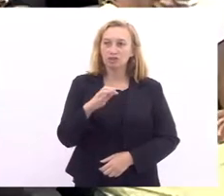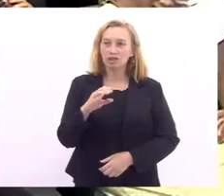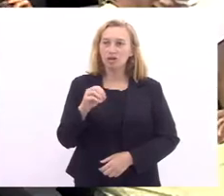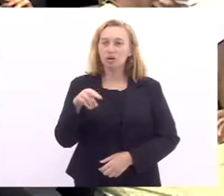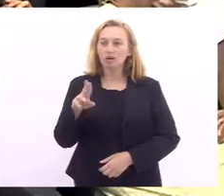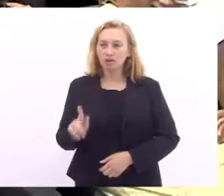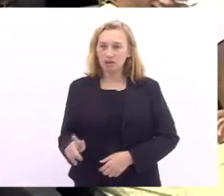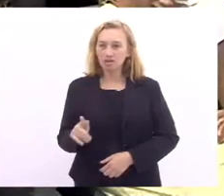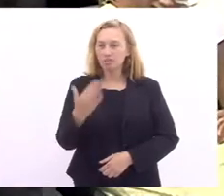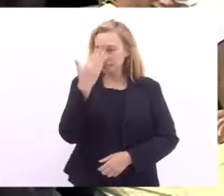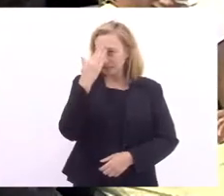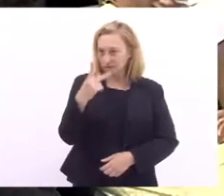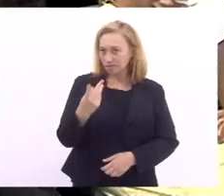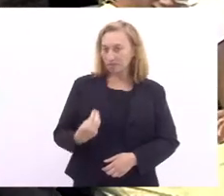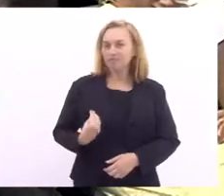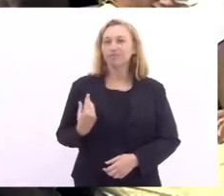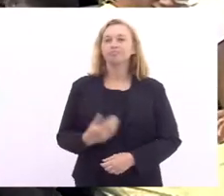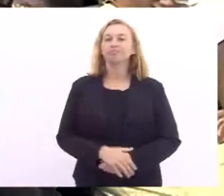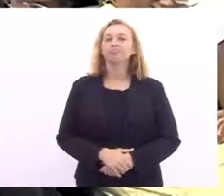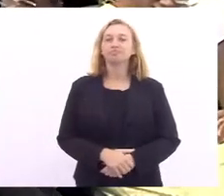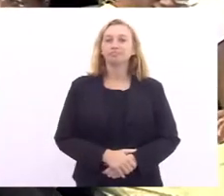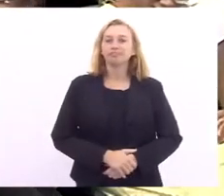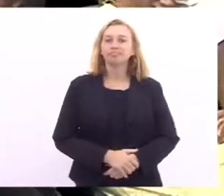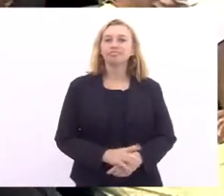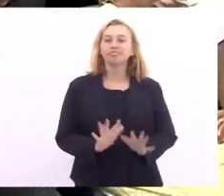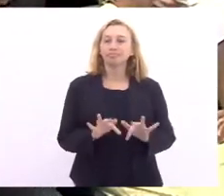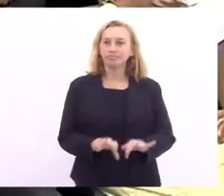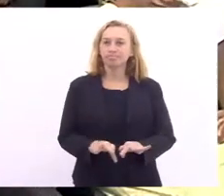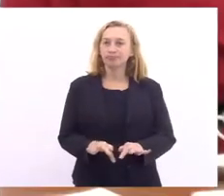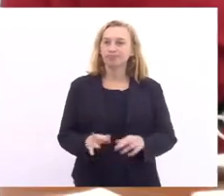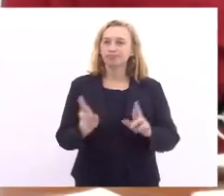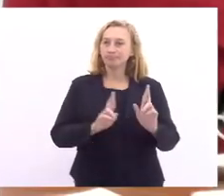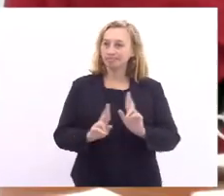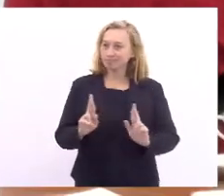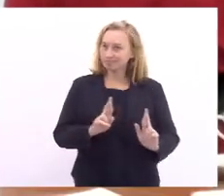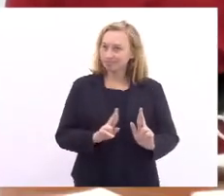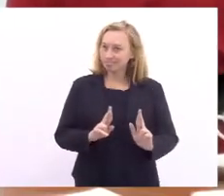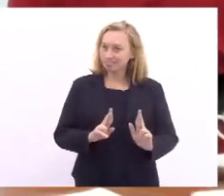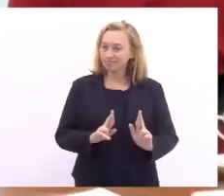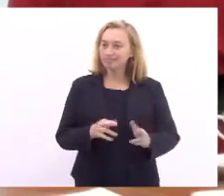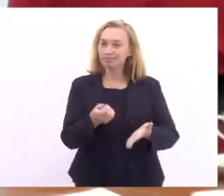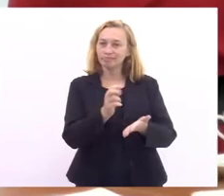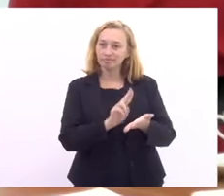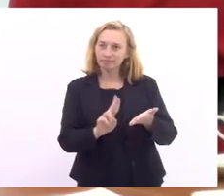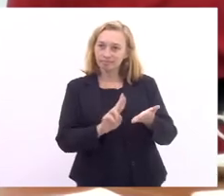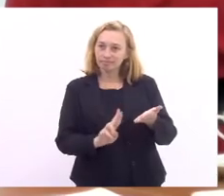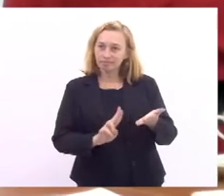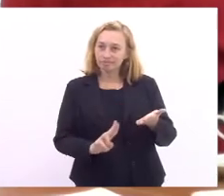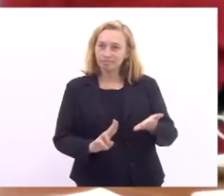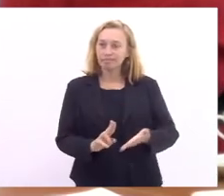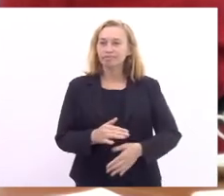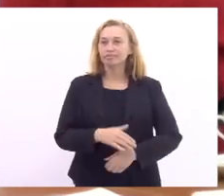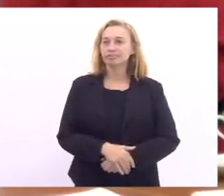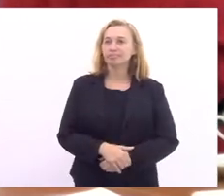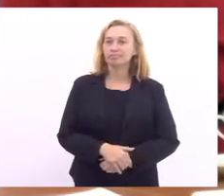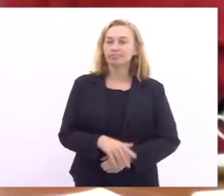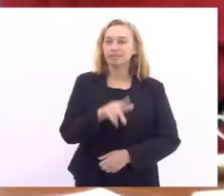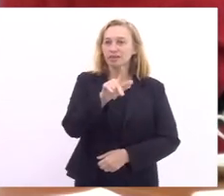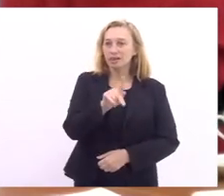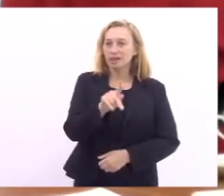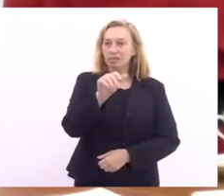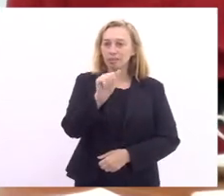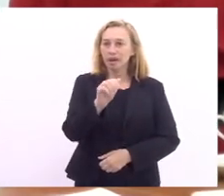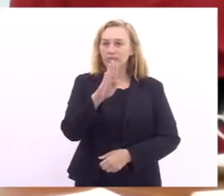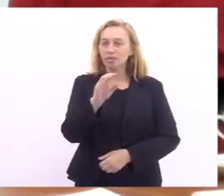pela presença bom né já terminando essa essa relação de inscritos eu passo para Pablo